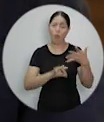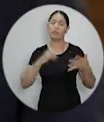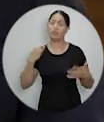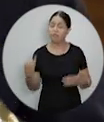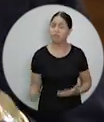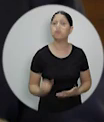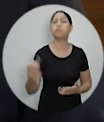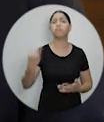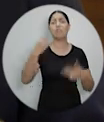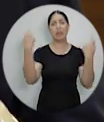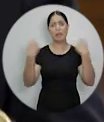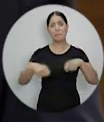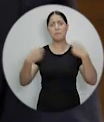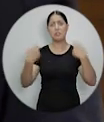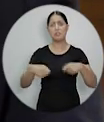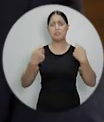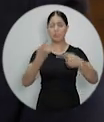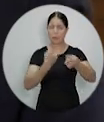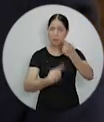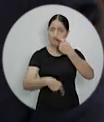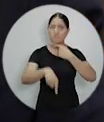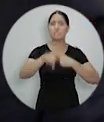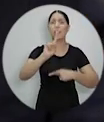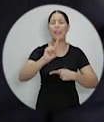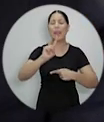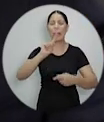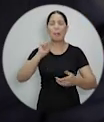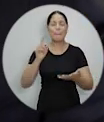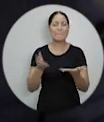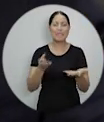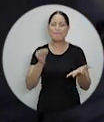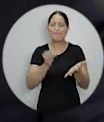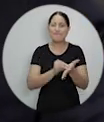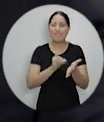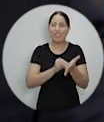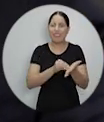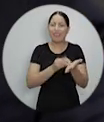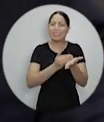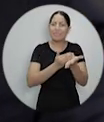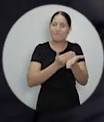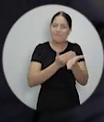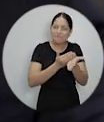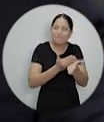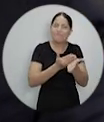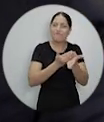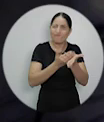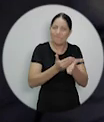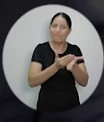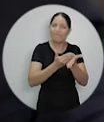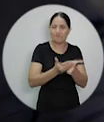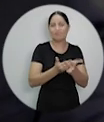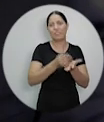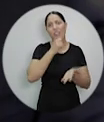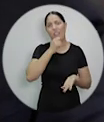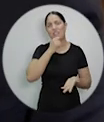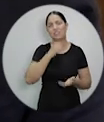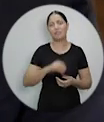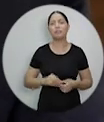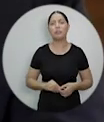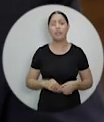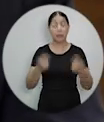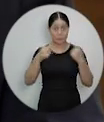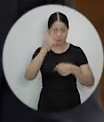são importantes, elas levaram a um processo evolutivo, mas ela ainda é muito ela está muito no começo do